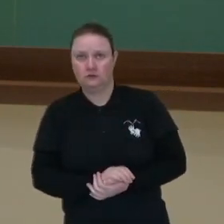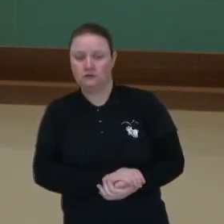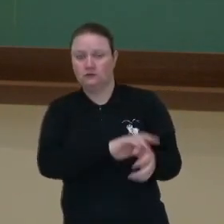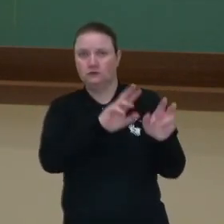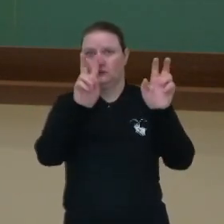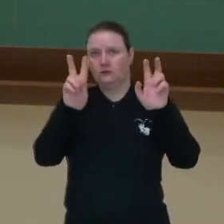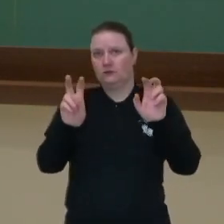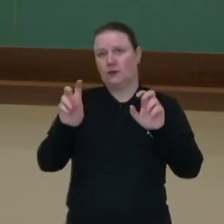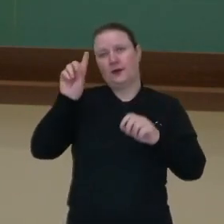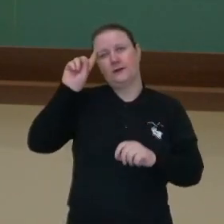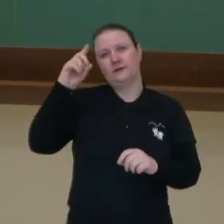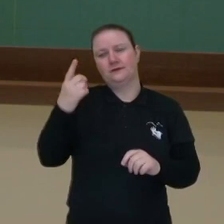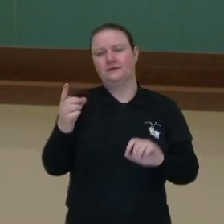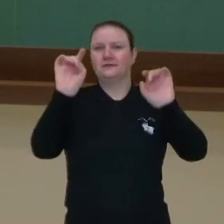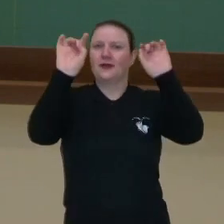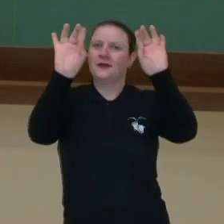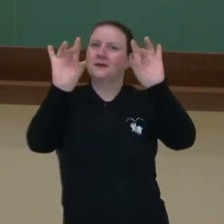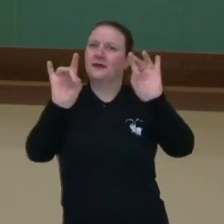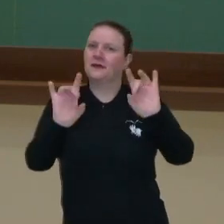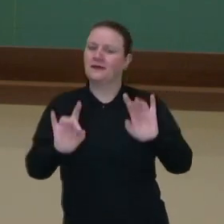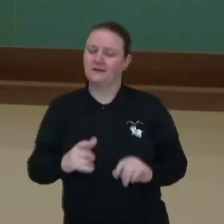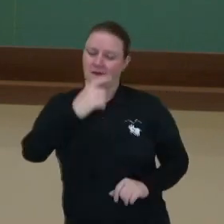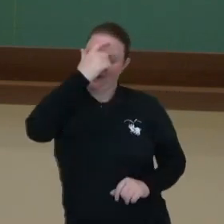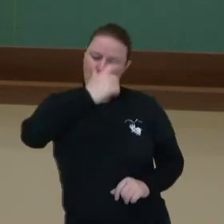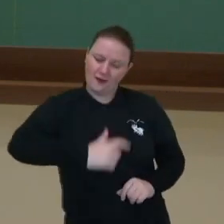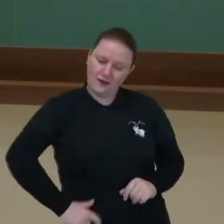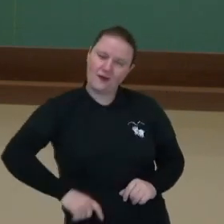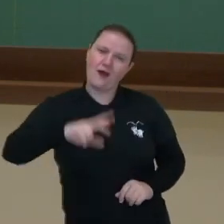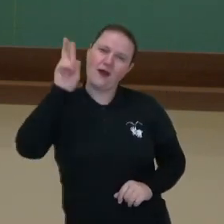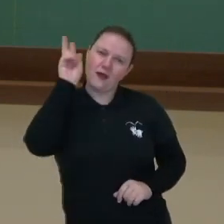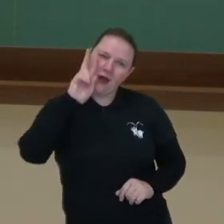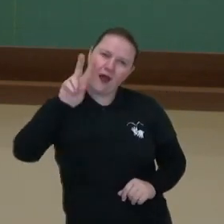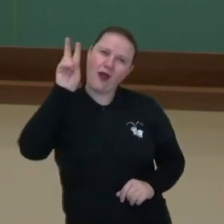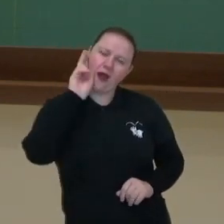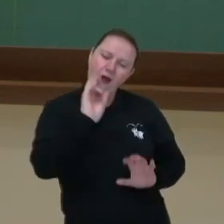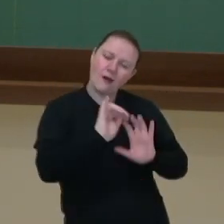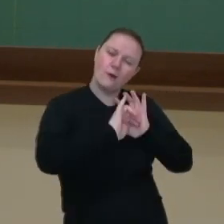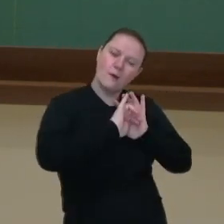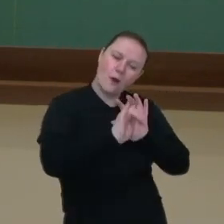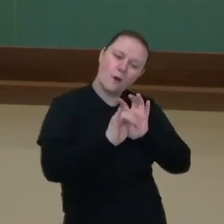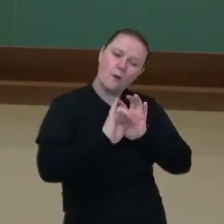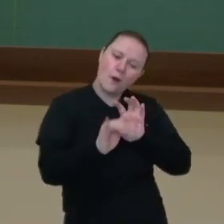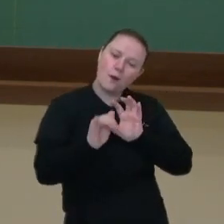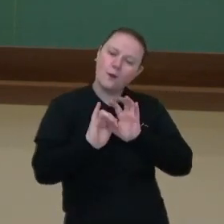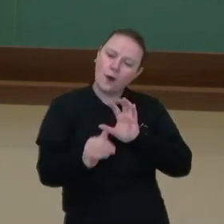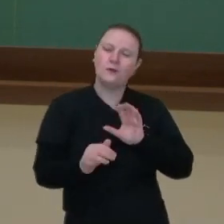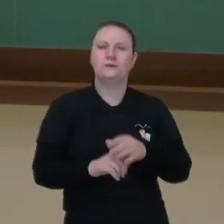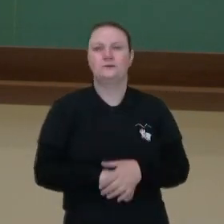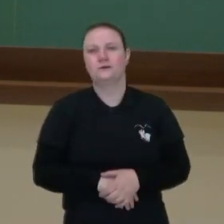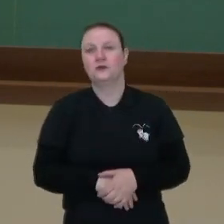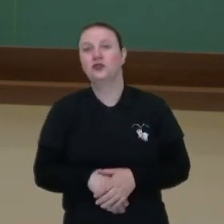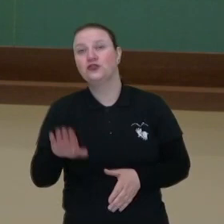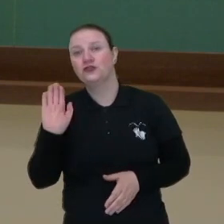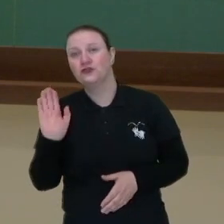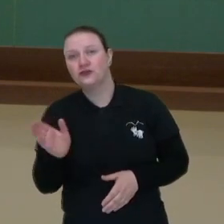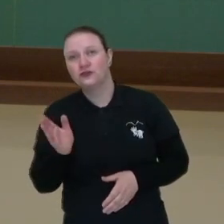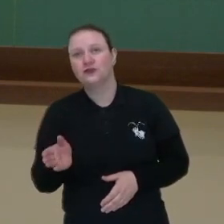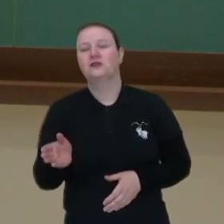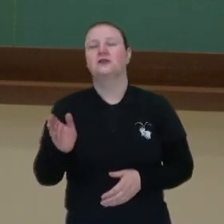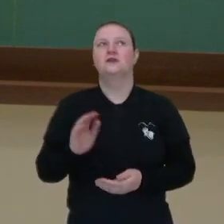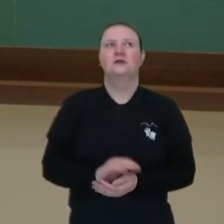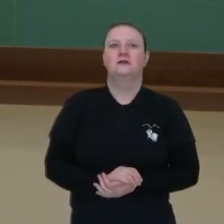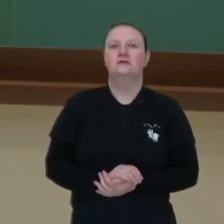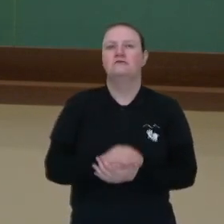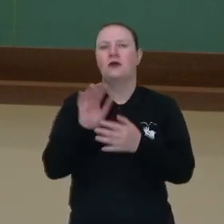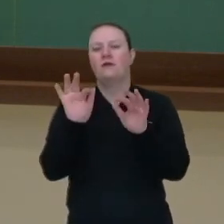o Dia do Contador de Histórias. Então, você já ouviu histórias, provavelmente, né, contadas aí por seus